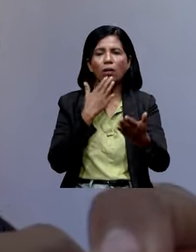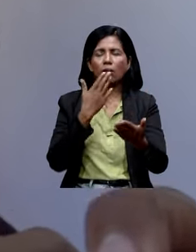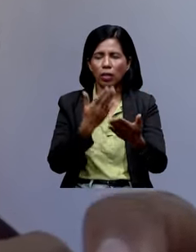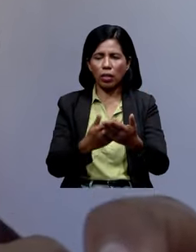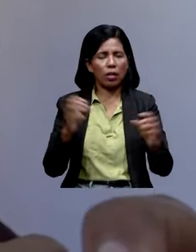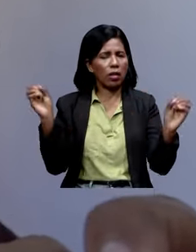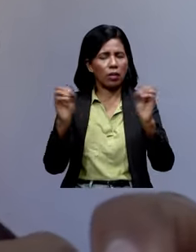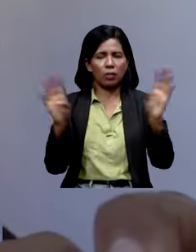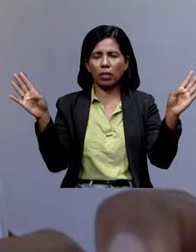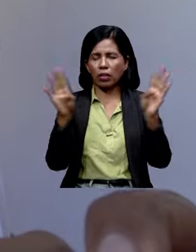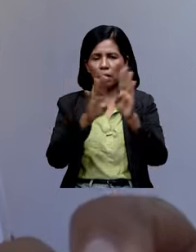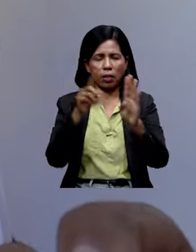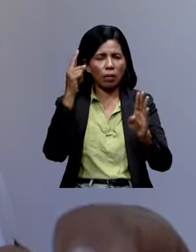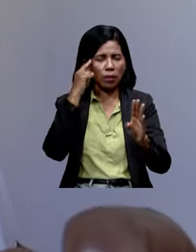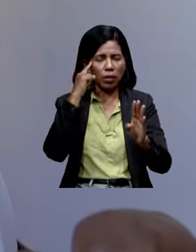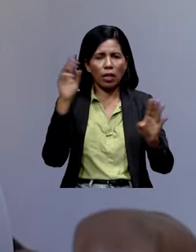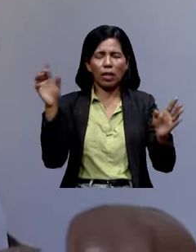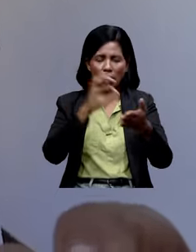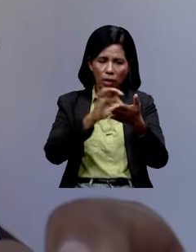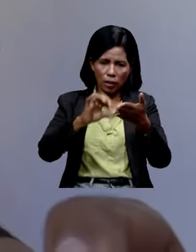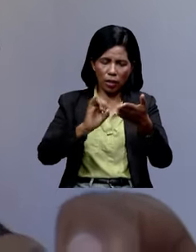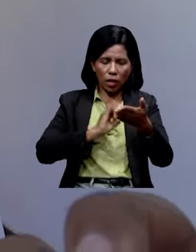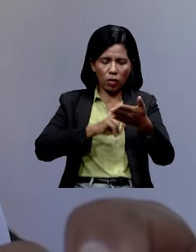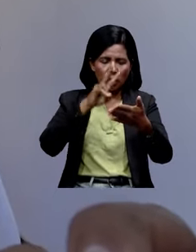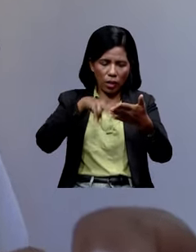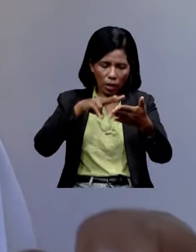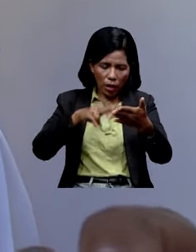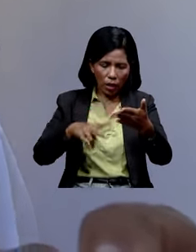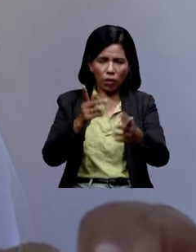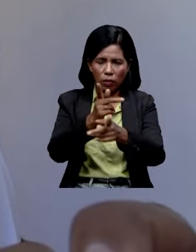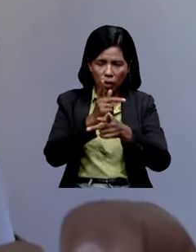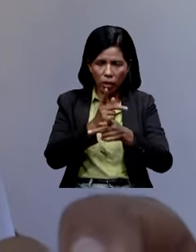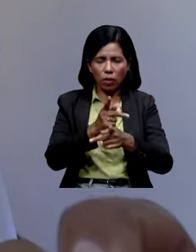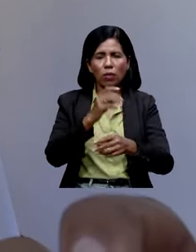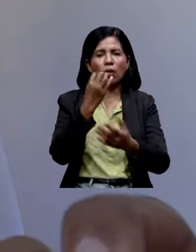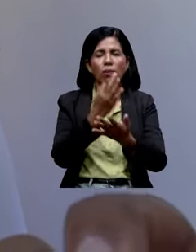Não está que matam assim, não? Ao se ler, diria, orçamento, né?